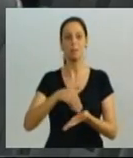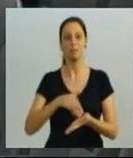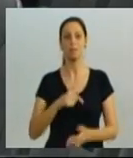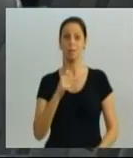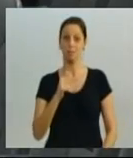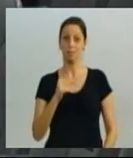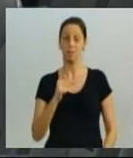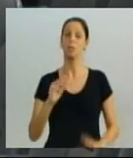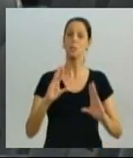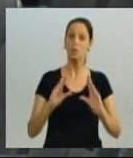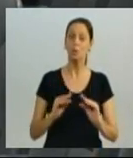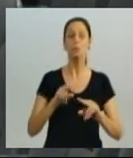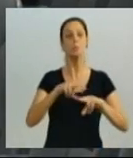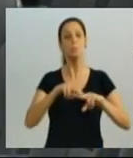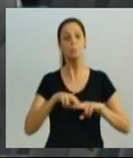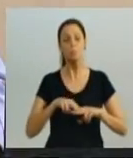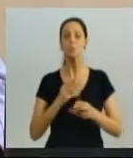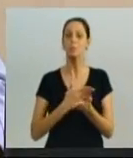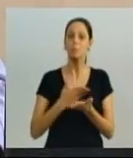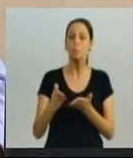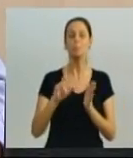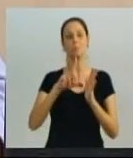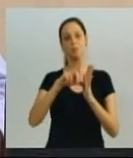virtude dessa situação é que nós não